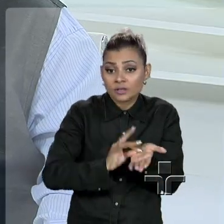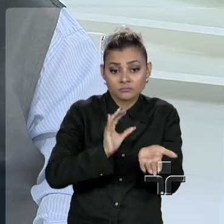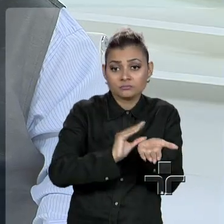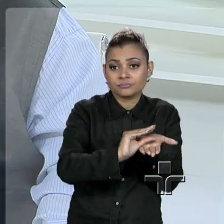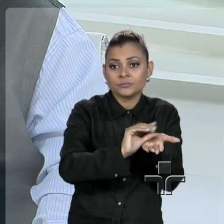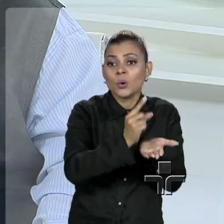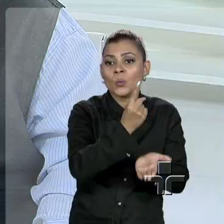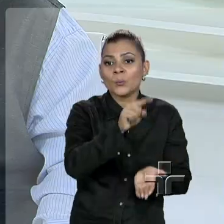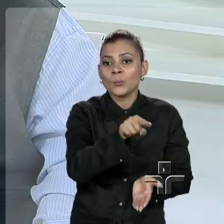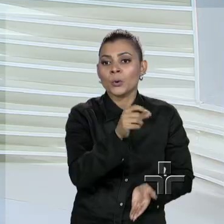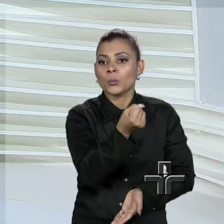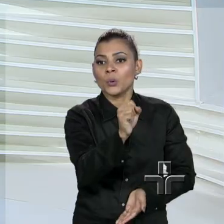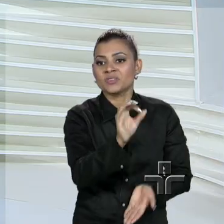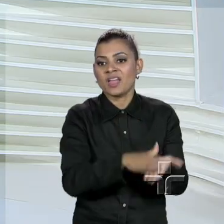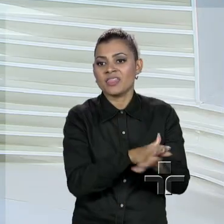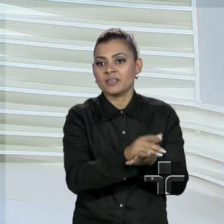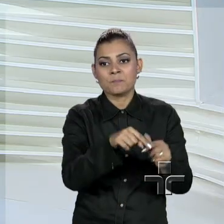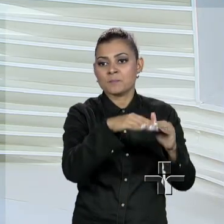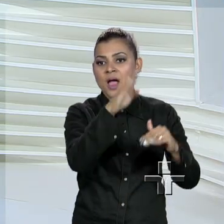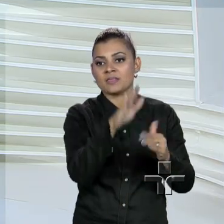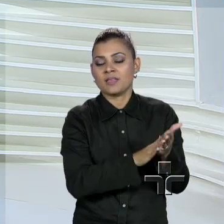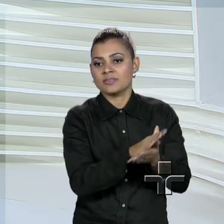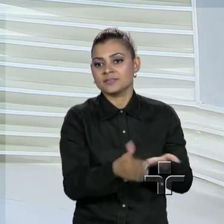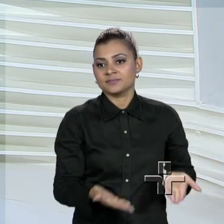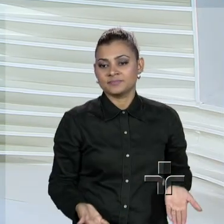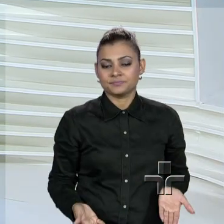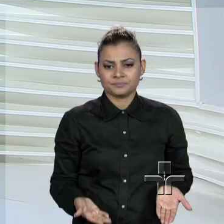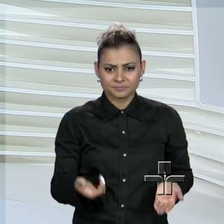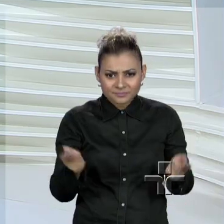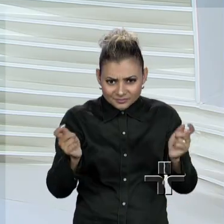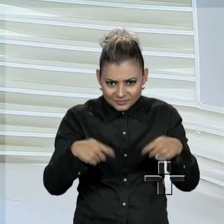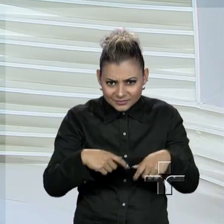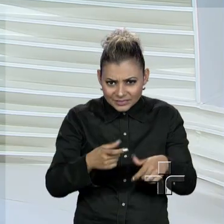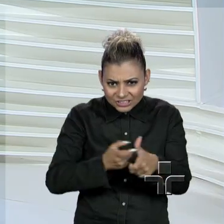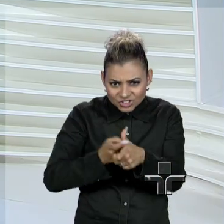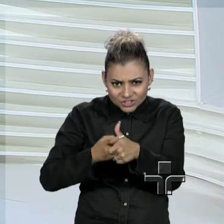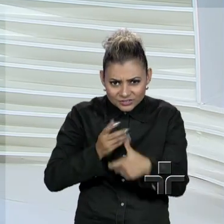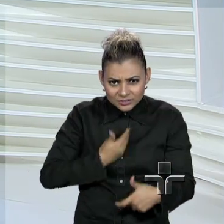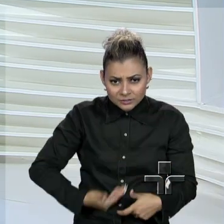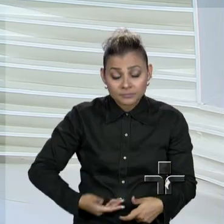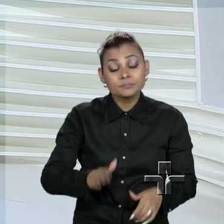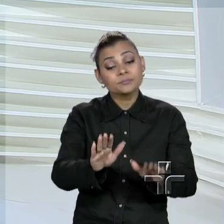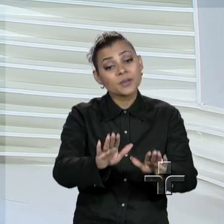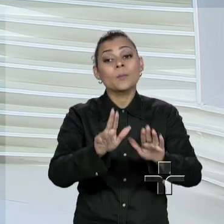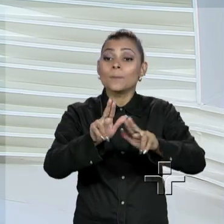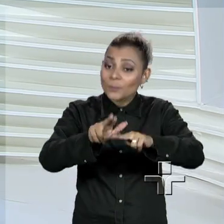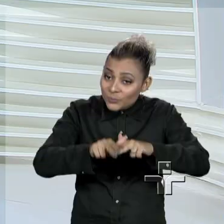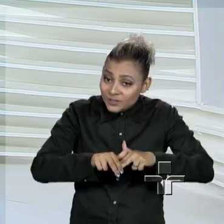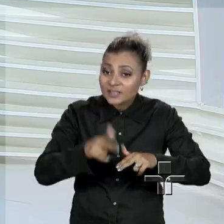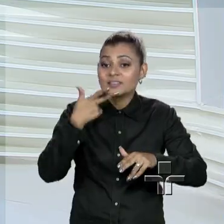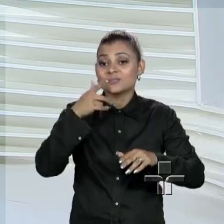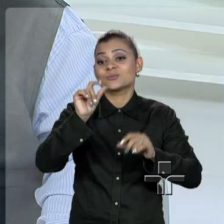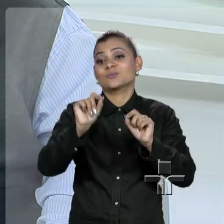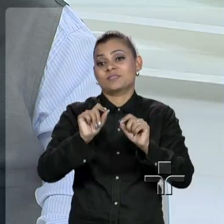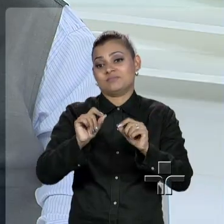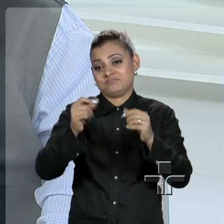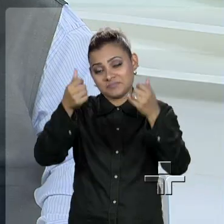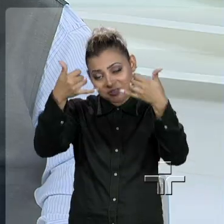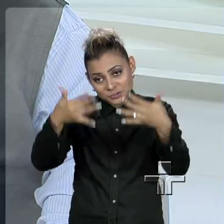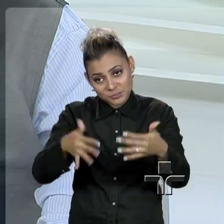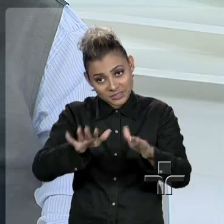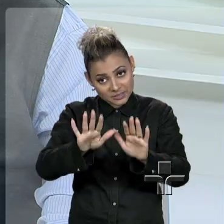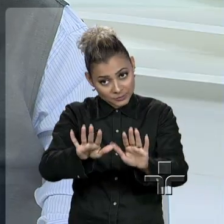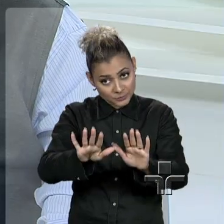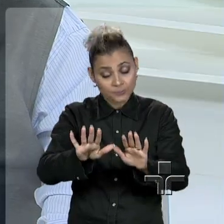1,8%. Dá para investir, o setor público investir mais com as contas públicas nessa situação? Mas é isso exatamente onde nós estamos pondo o dedo. Qual